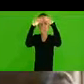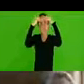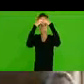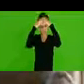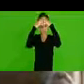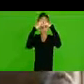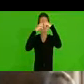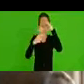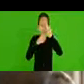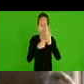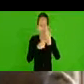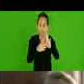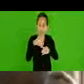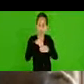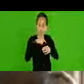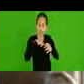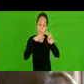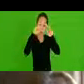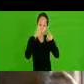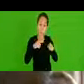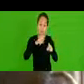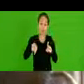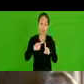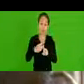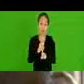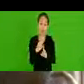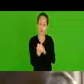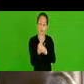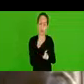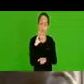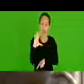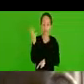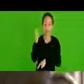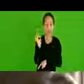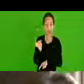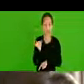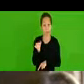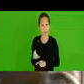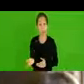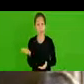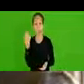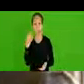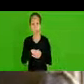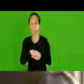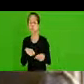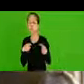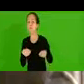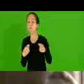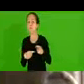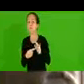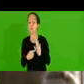fenômenos humanos e sociais precisavam ser contemplados, ser